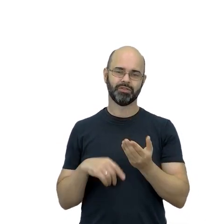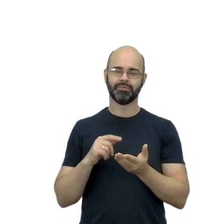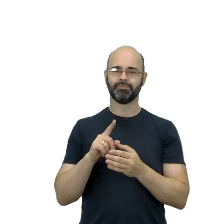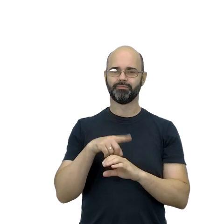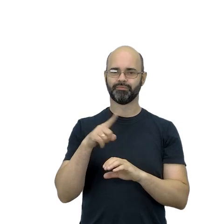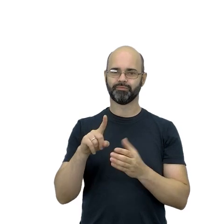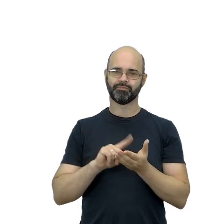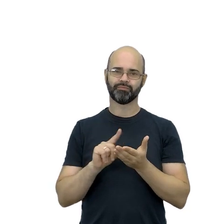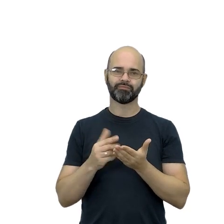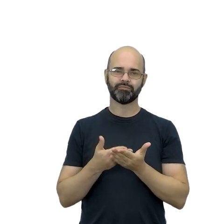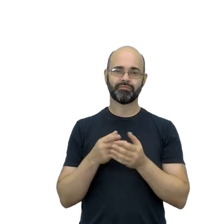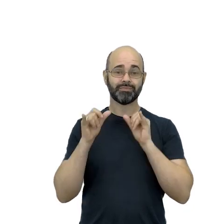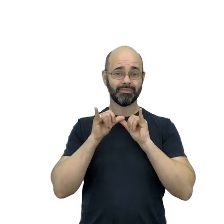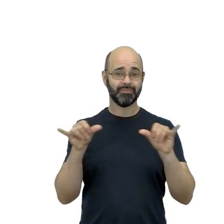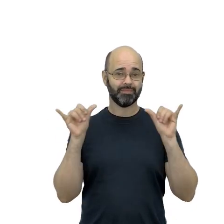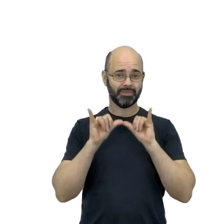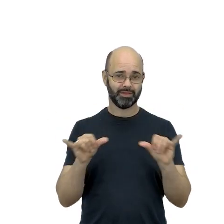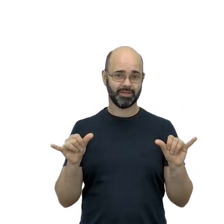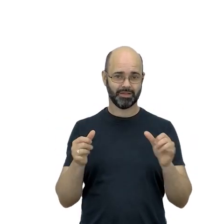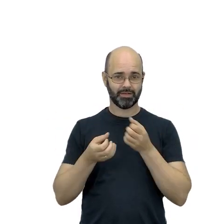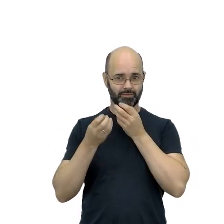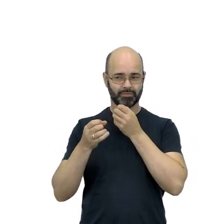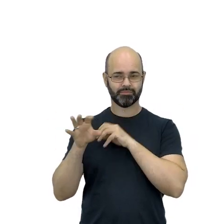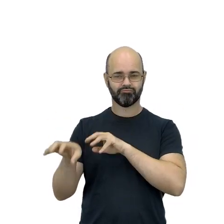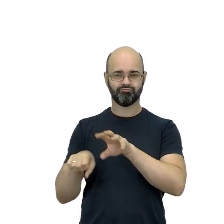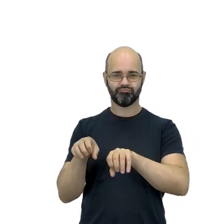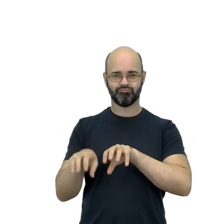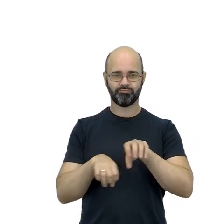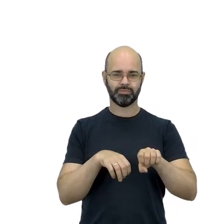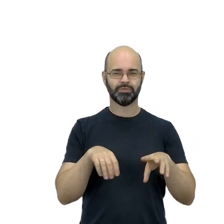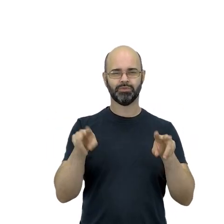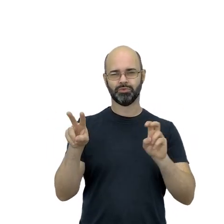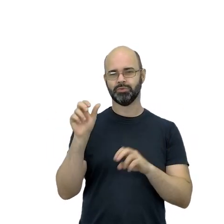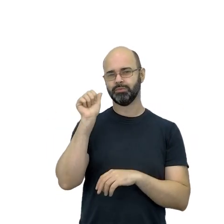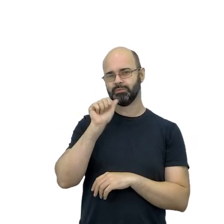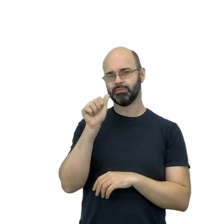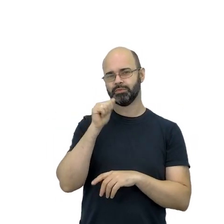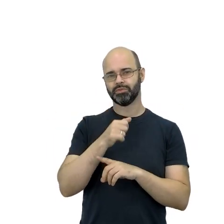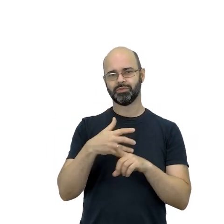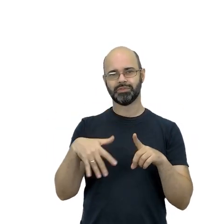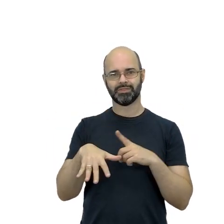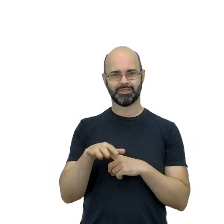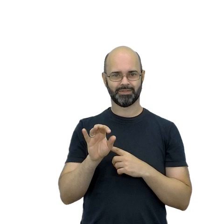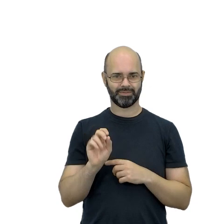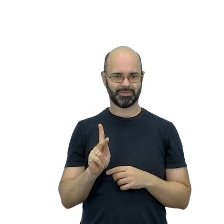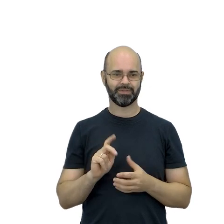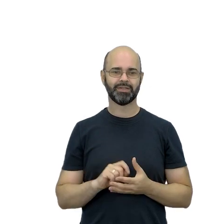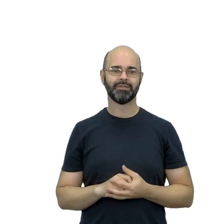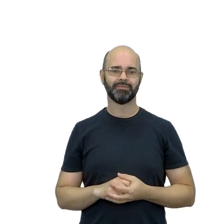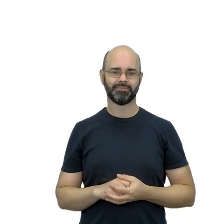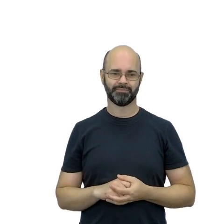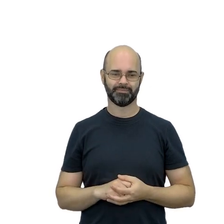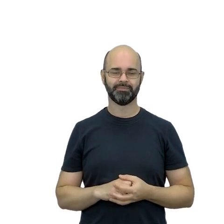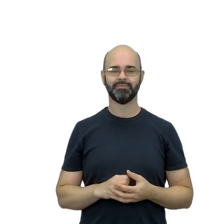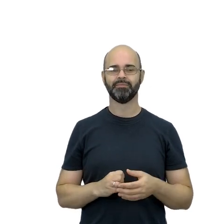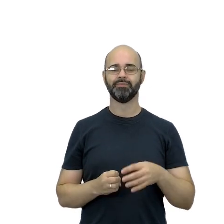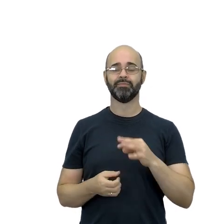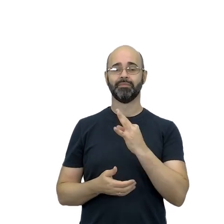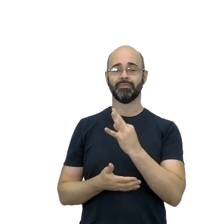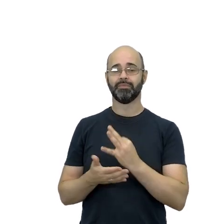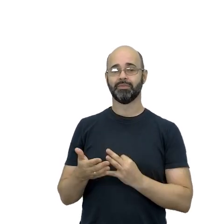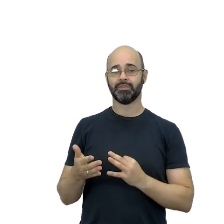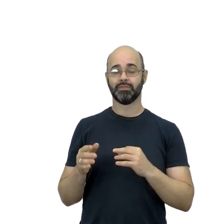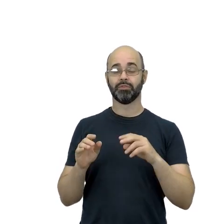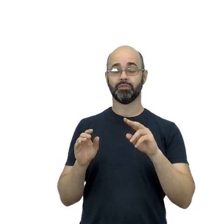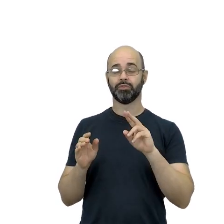científica, dos estudos, dos dados coletados, né, sobre essa questão da mulher na sociedade, tá? O título que eu já li aqui para